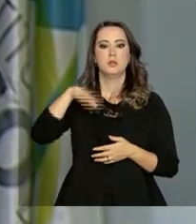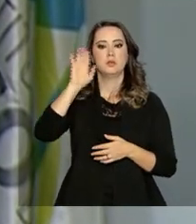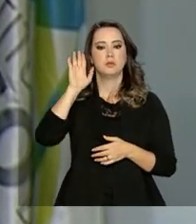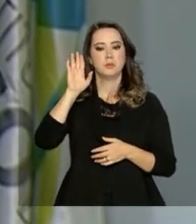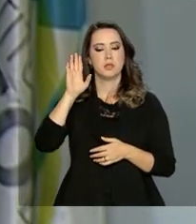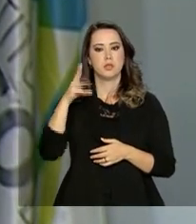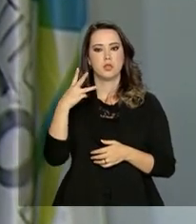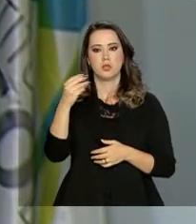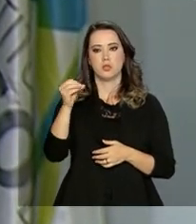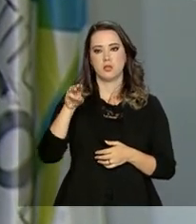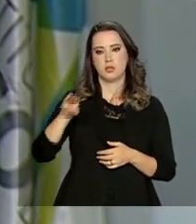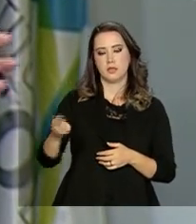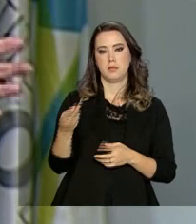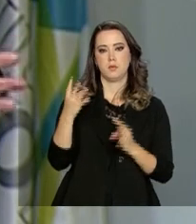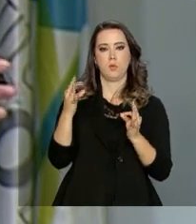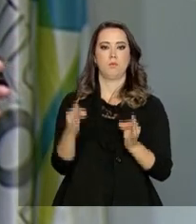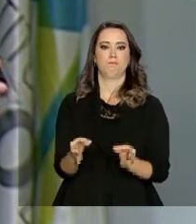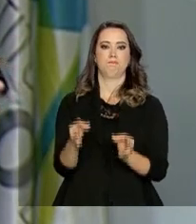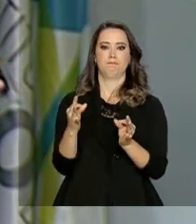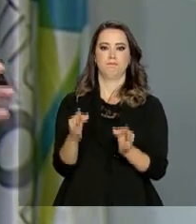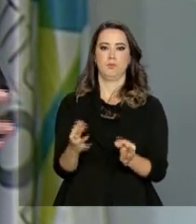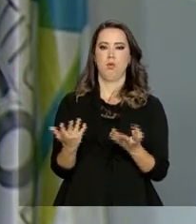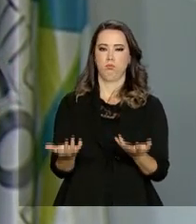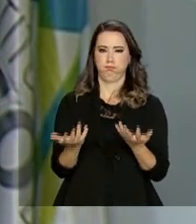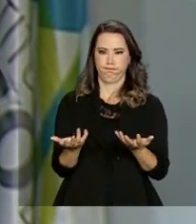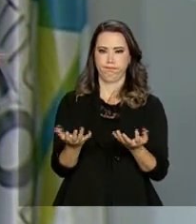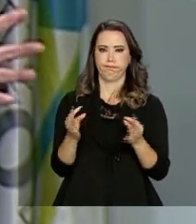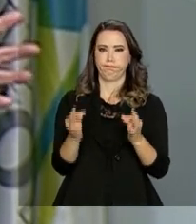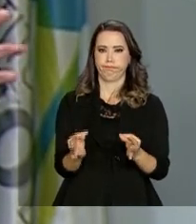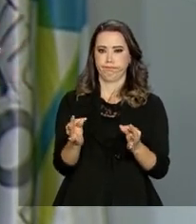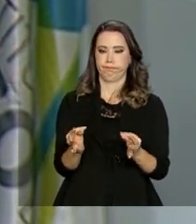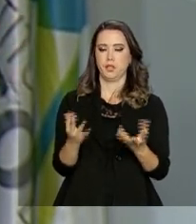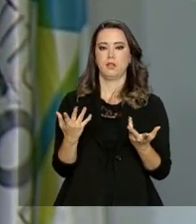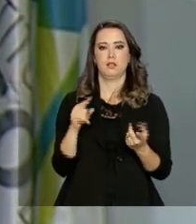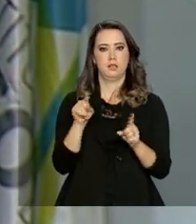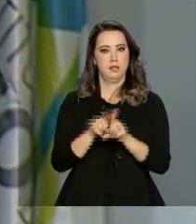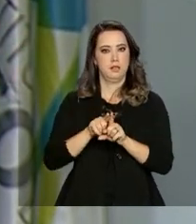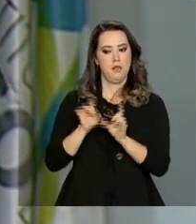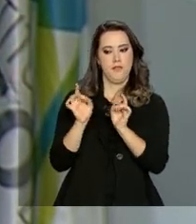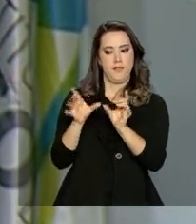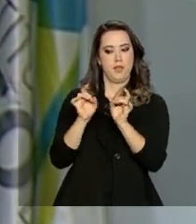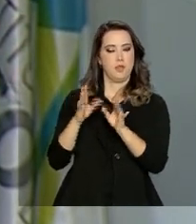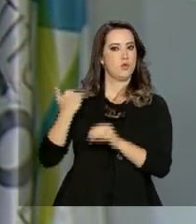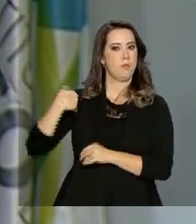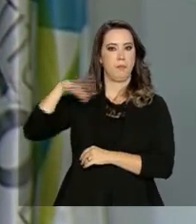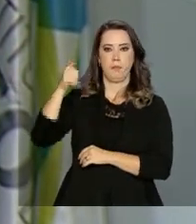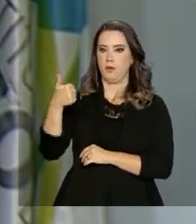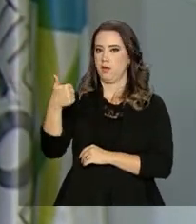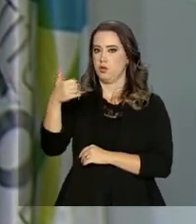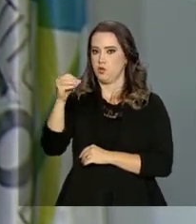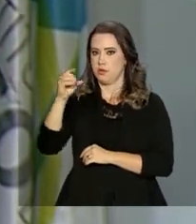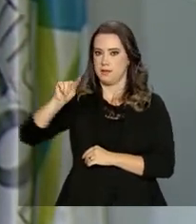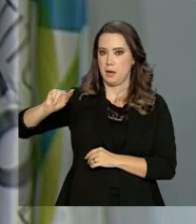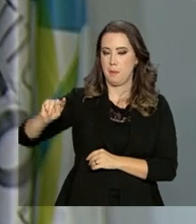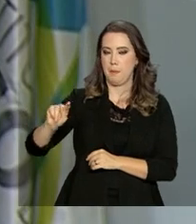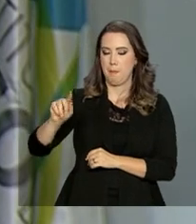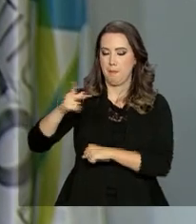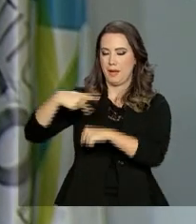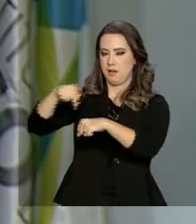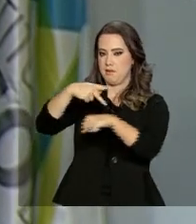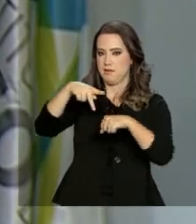milhões de toneladas e exporta para mais de 100 países e gera